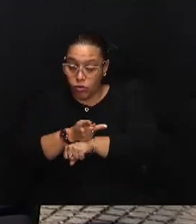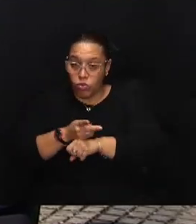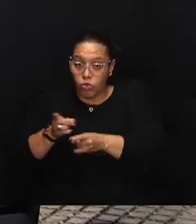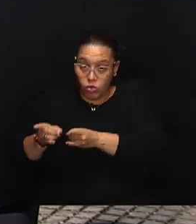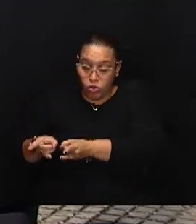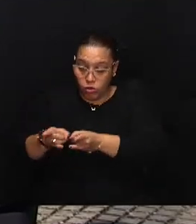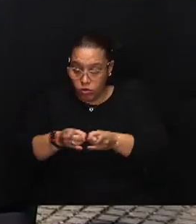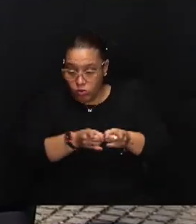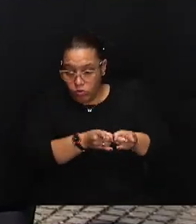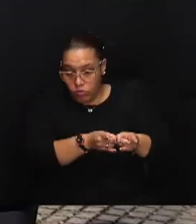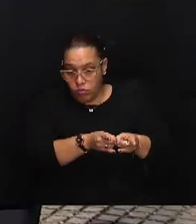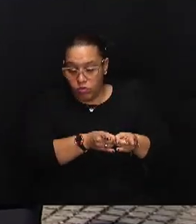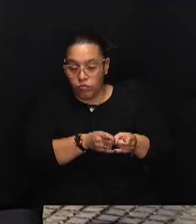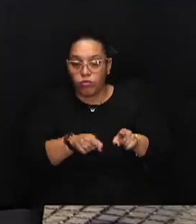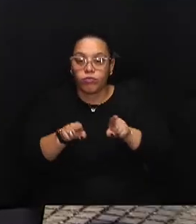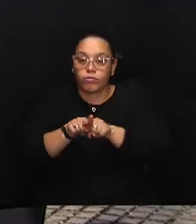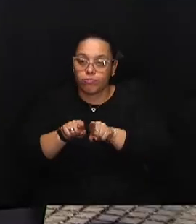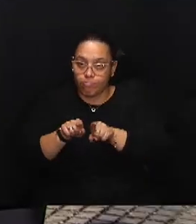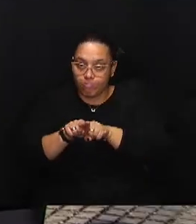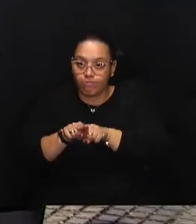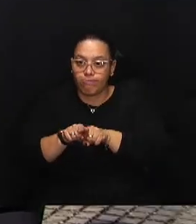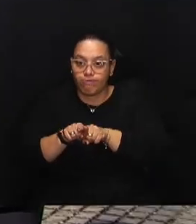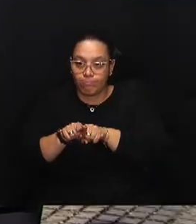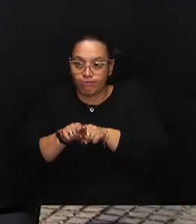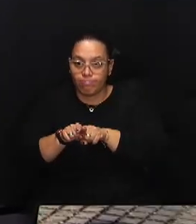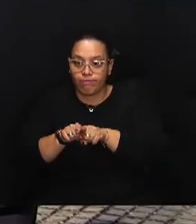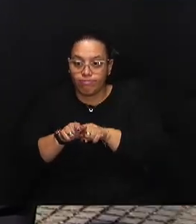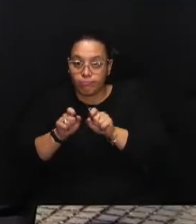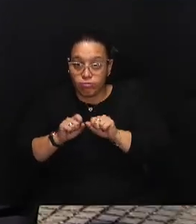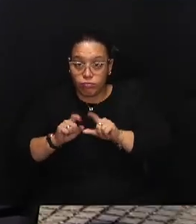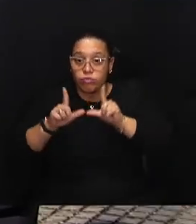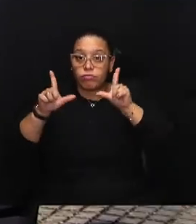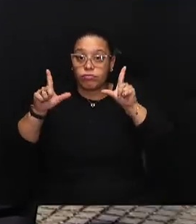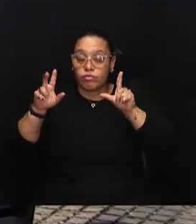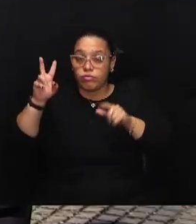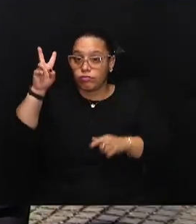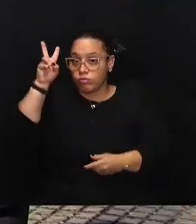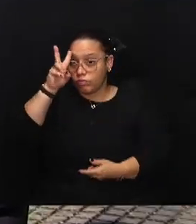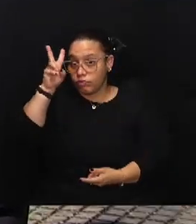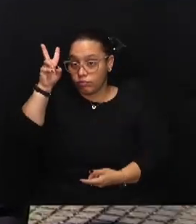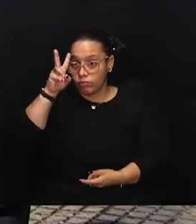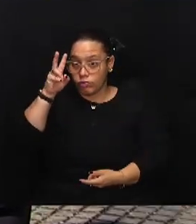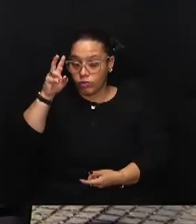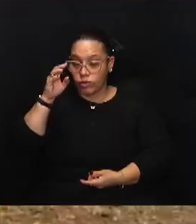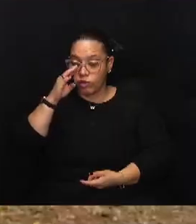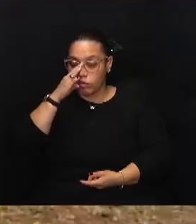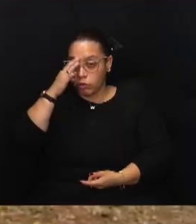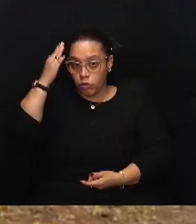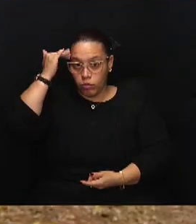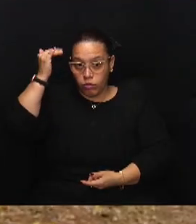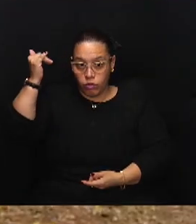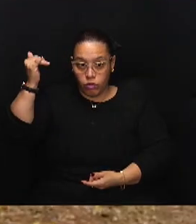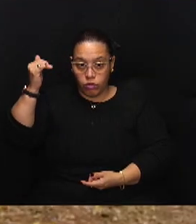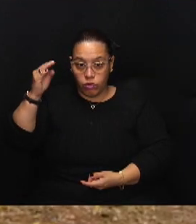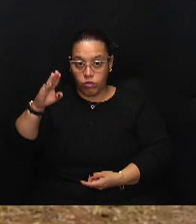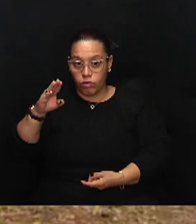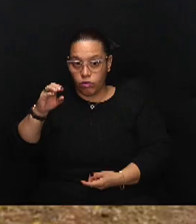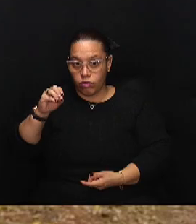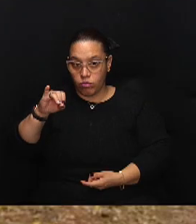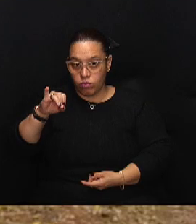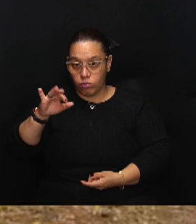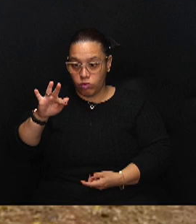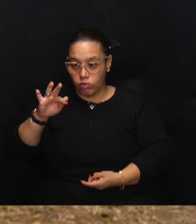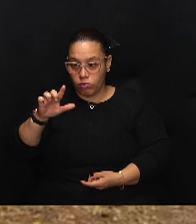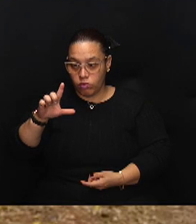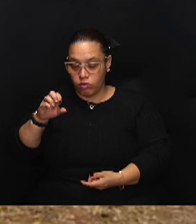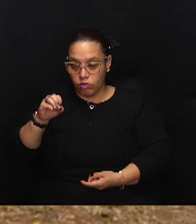cemitério, também é um dos protagonistas de uma das lendas mais famosas de Campinas, que é a lenda do Boi Falô. Afinal